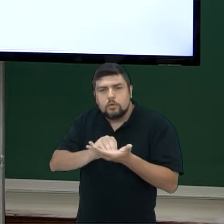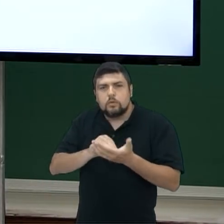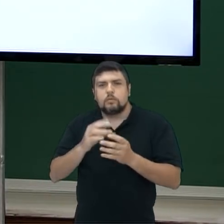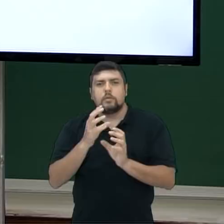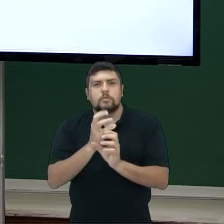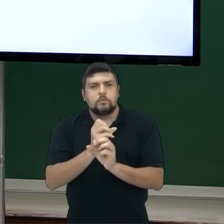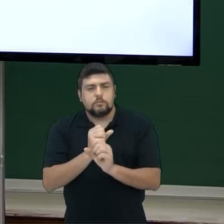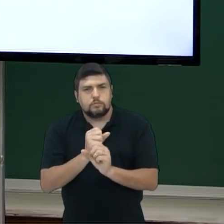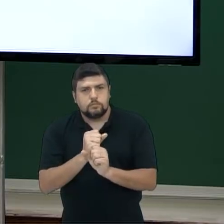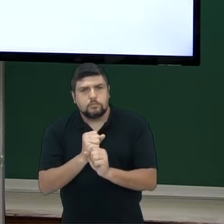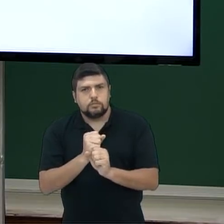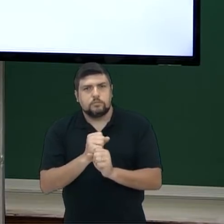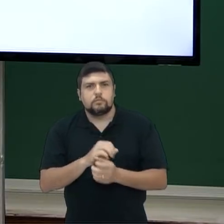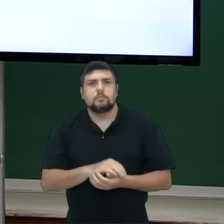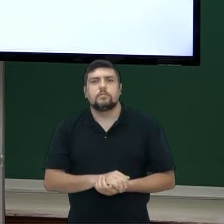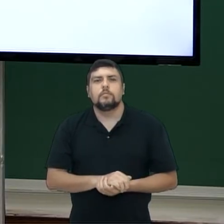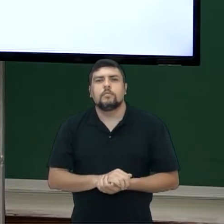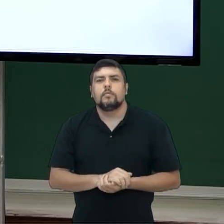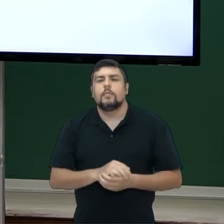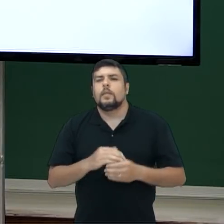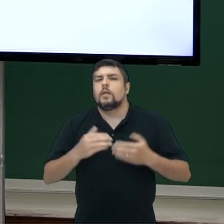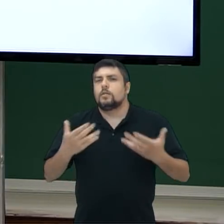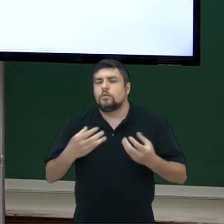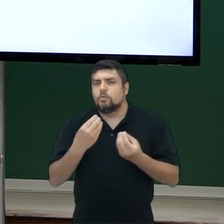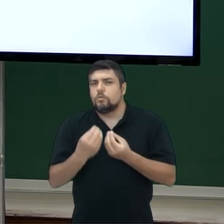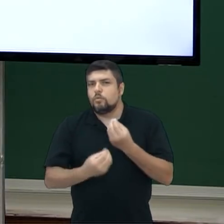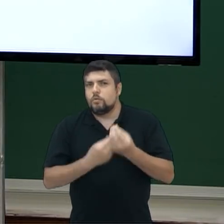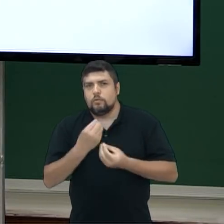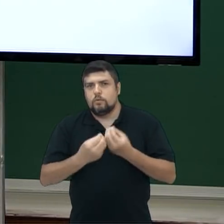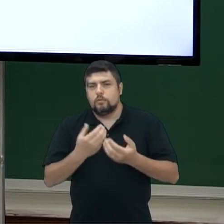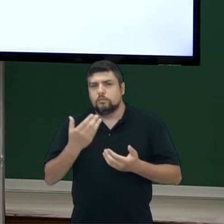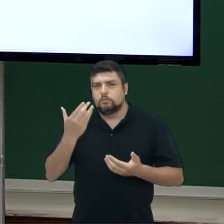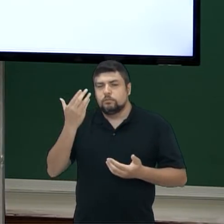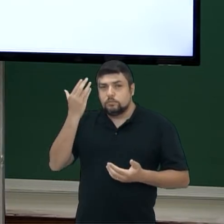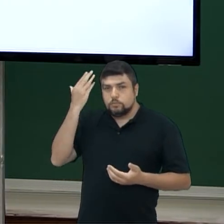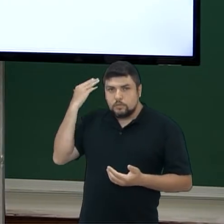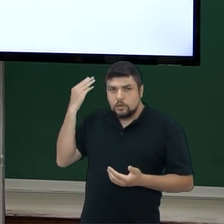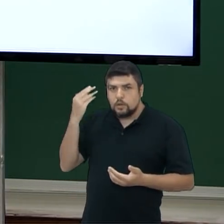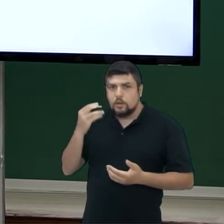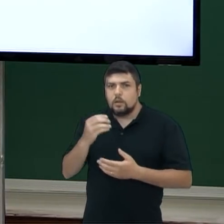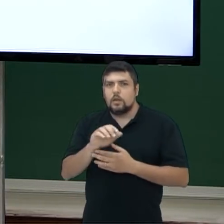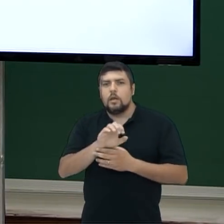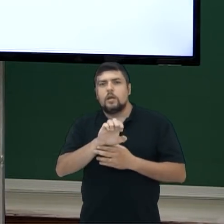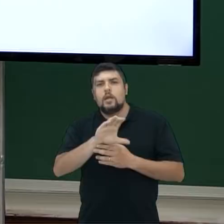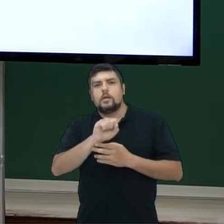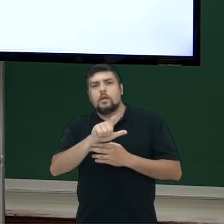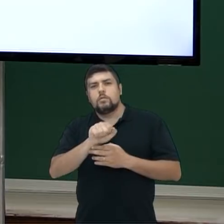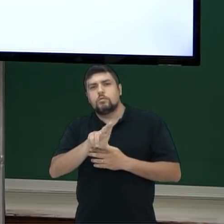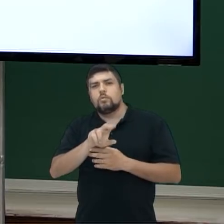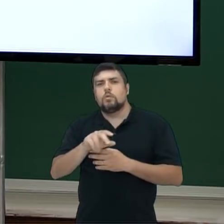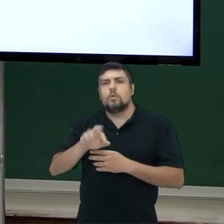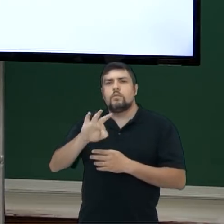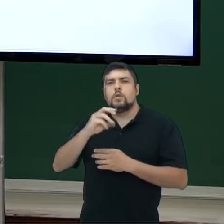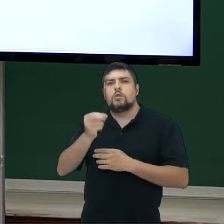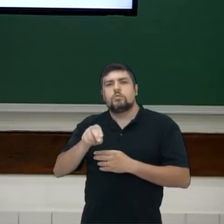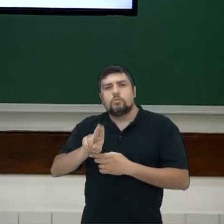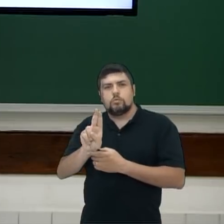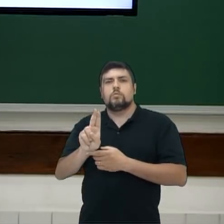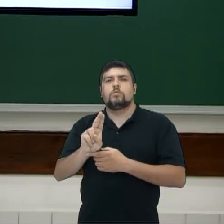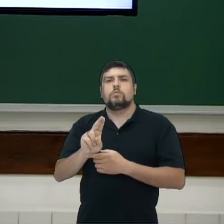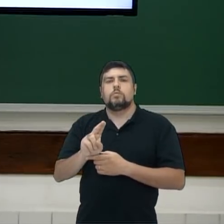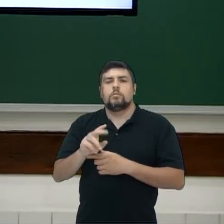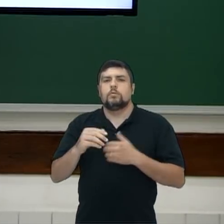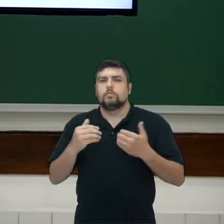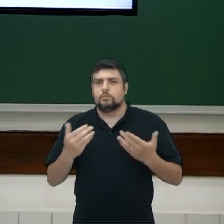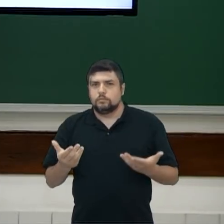contar. Os verbos no infinitivo. E daí como é que fica no passado? Escalou, fechou, penteou e assim por diante.